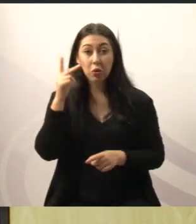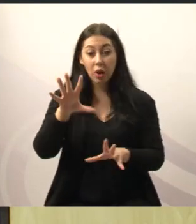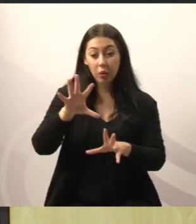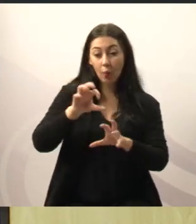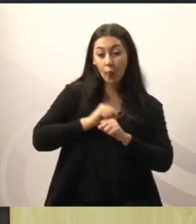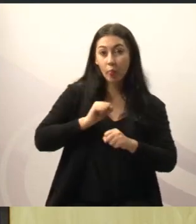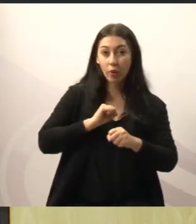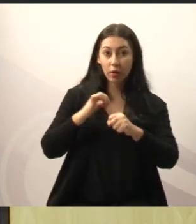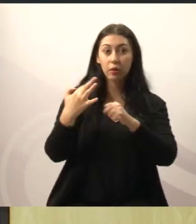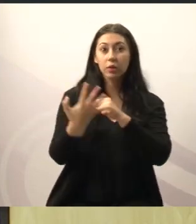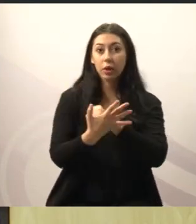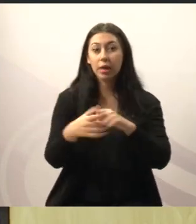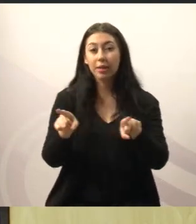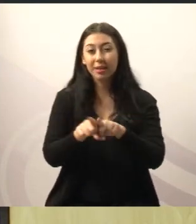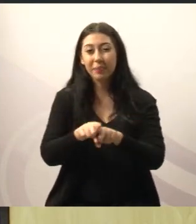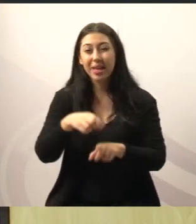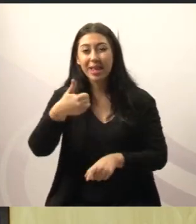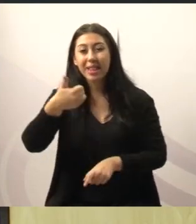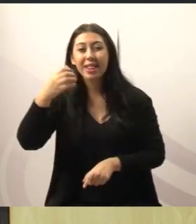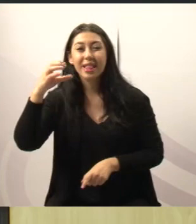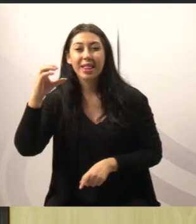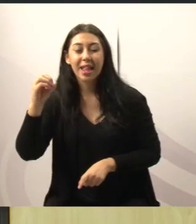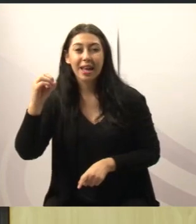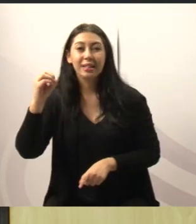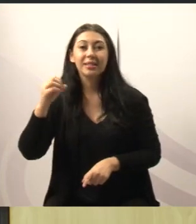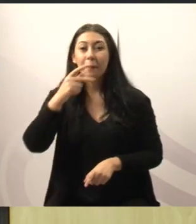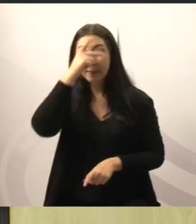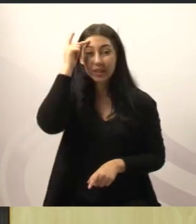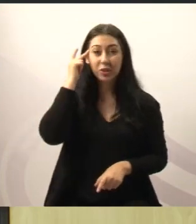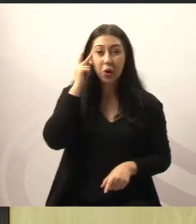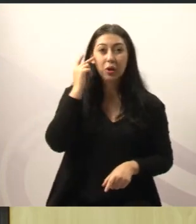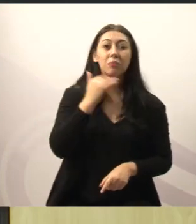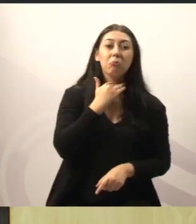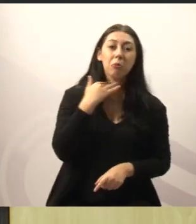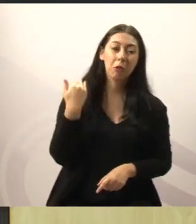demonstrando a responsabilidade e controle por parte da gestão municipal.